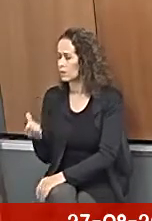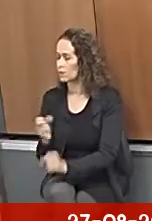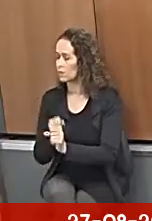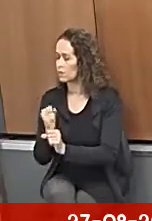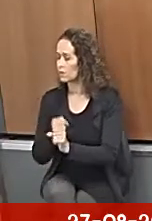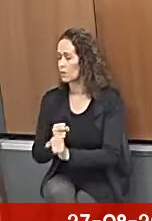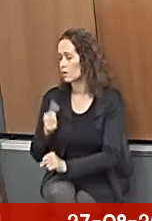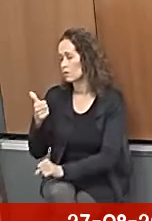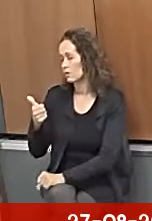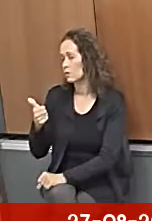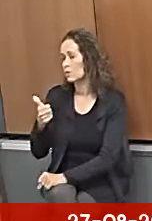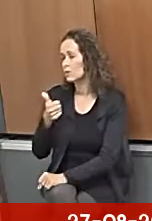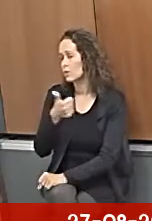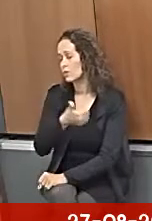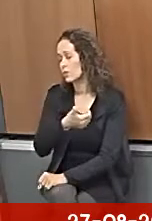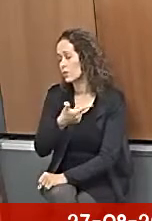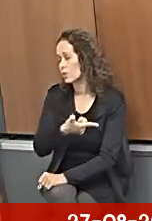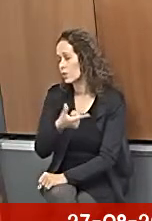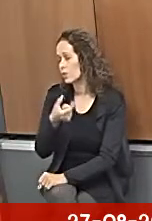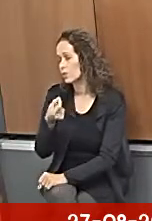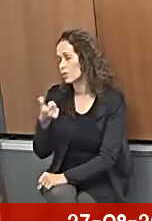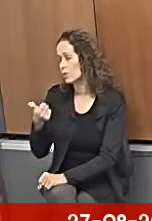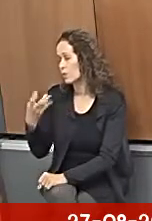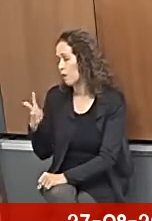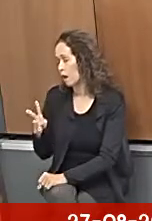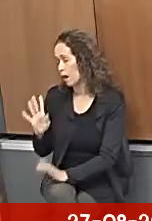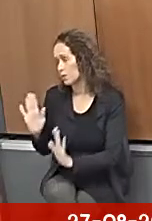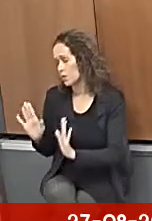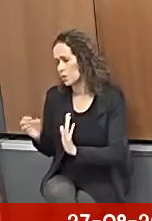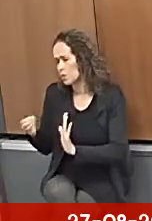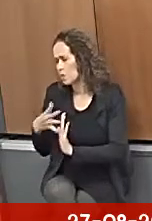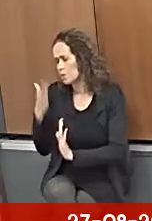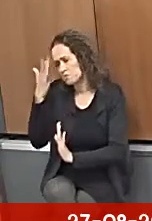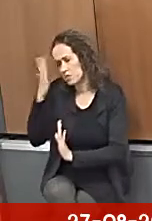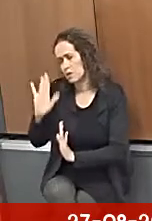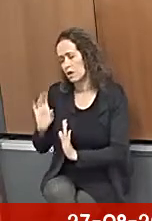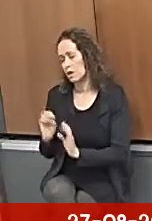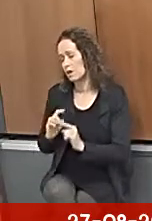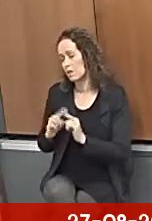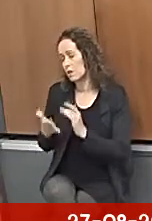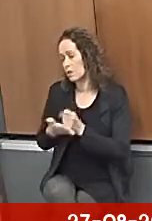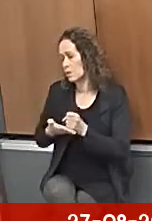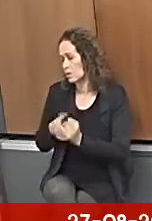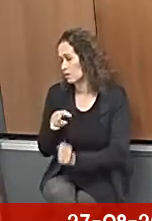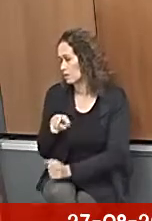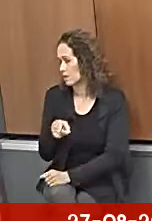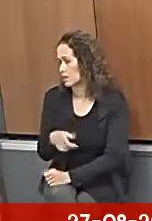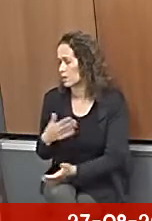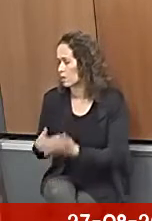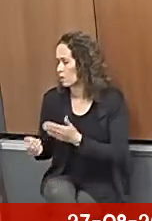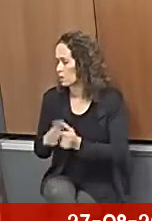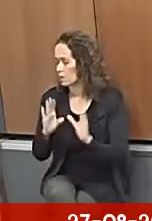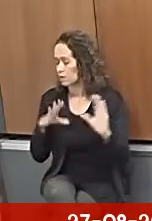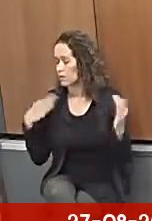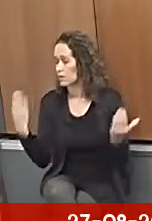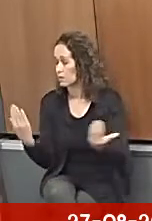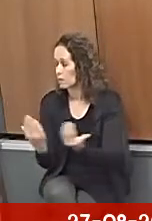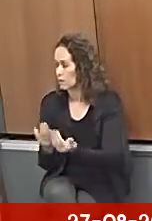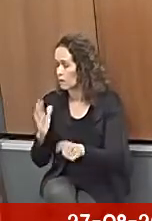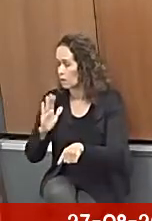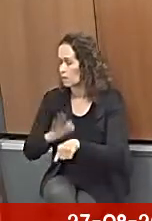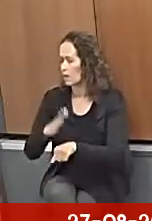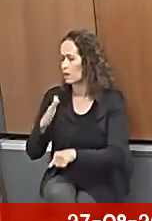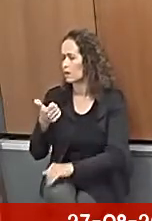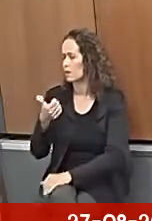2004 pode ser que tenham novos decretos mas eu me baseei nesse determina que qualquer estádio com capacidade igual ou superior a 10 mil pessoas